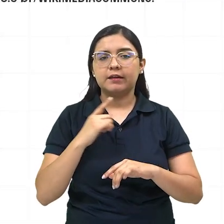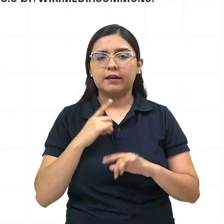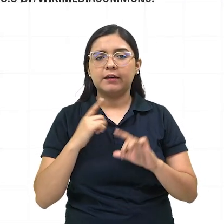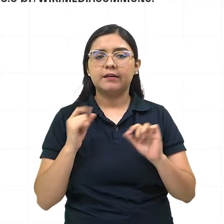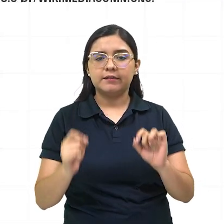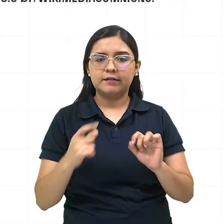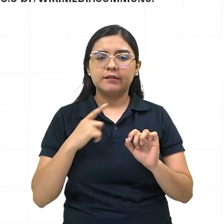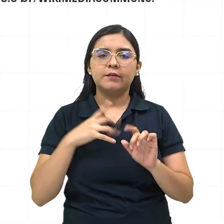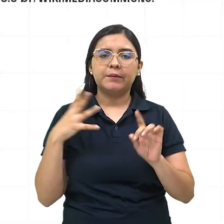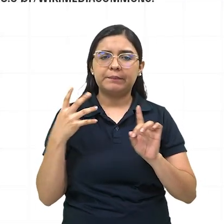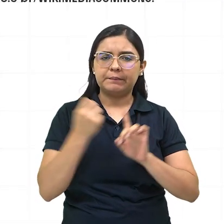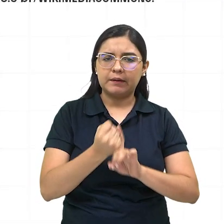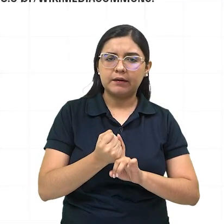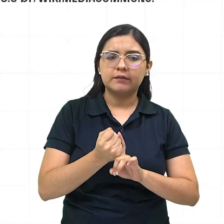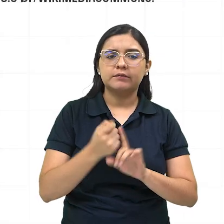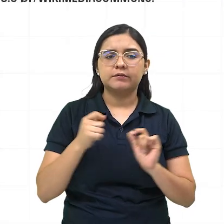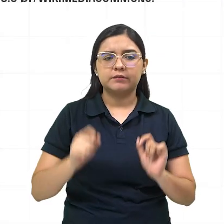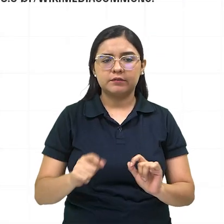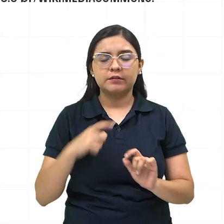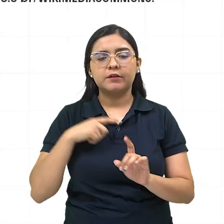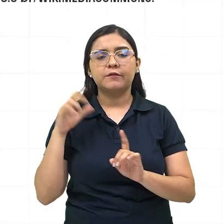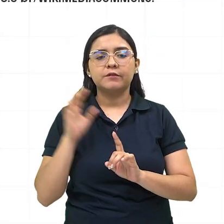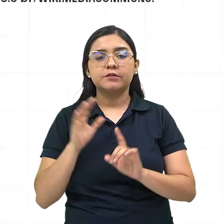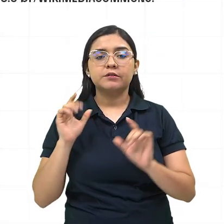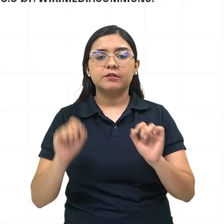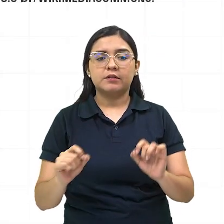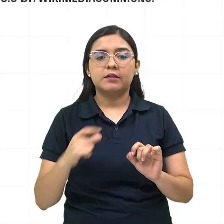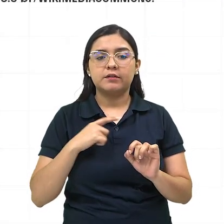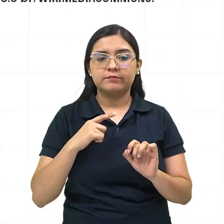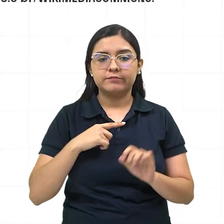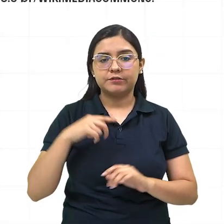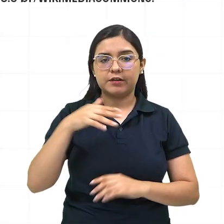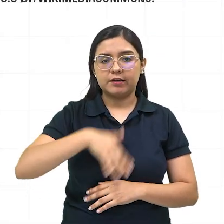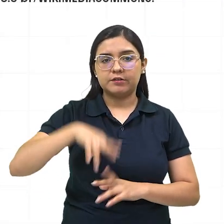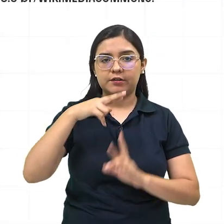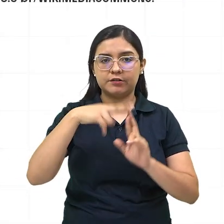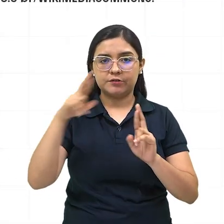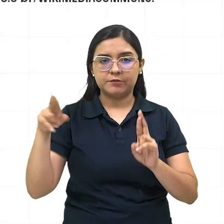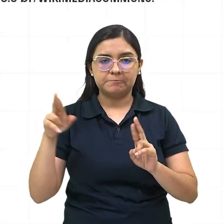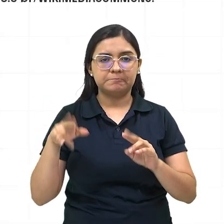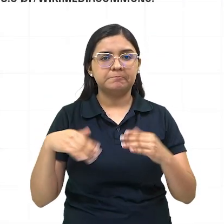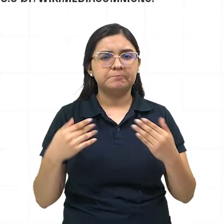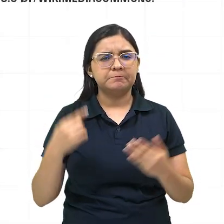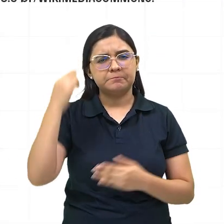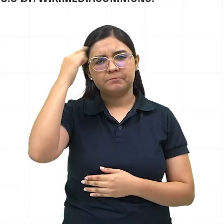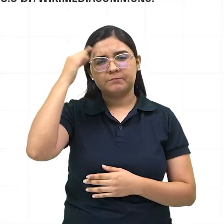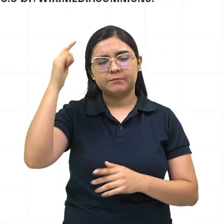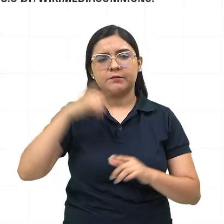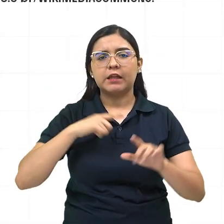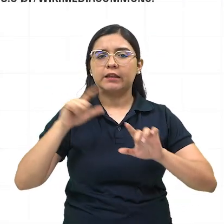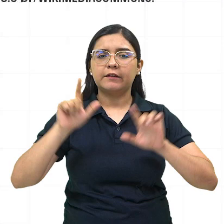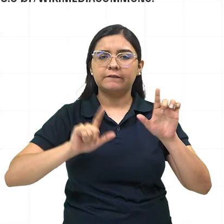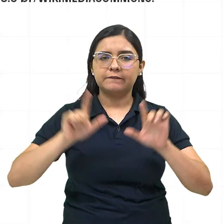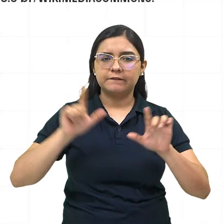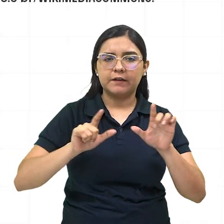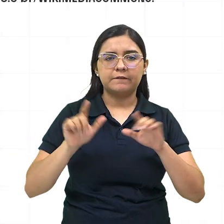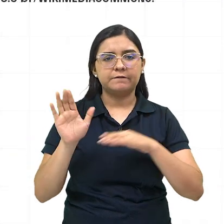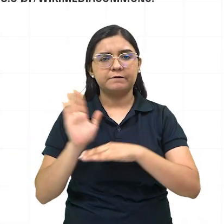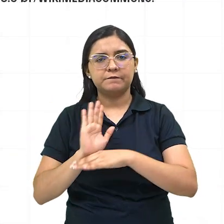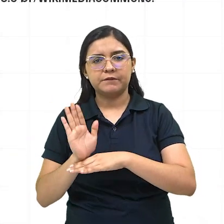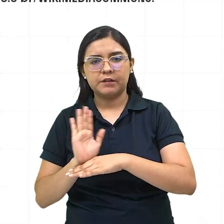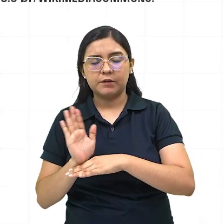impacto muito grande na imagem pública das religiões, né? Para pensar nos programas de televisão, os filmes,